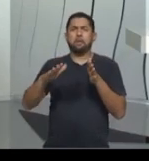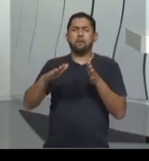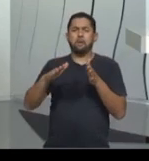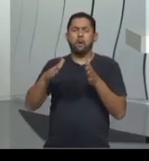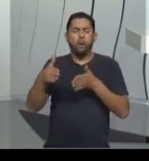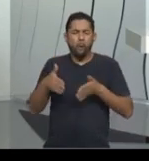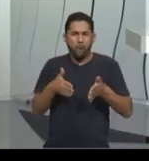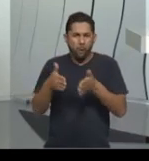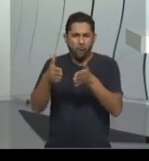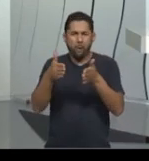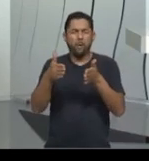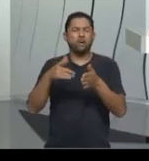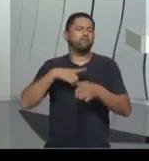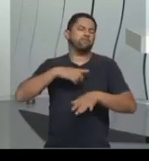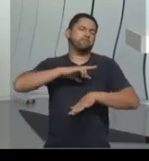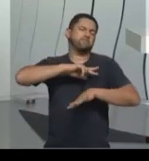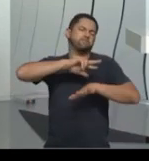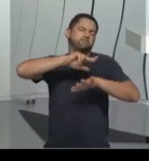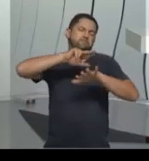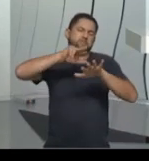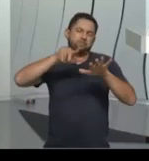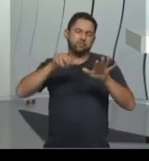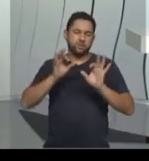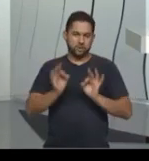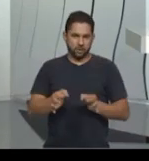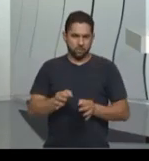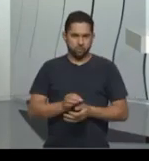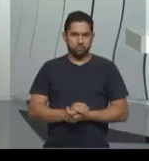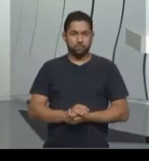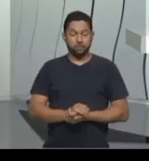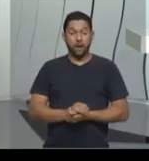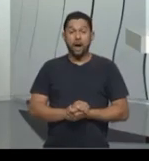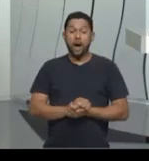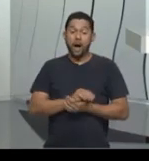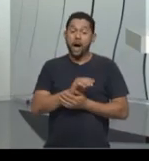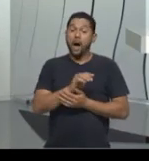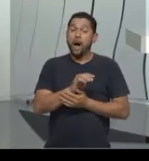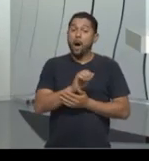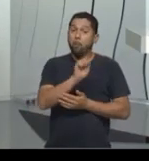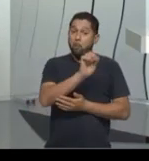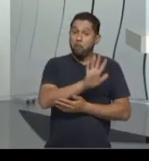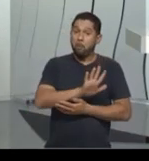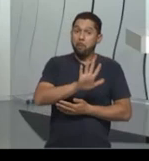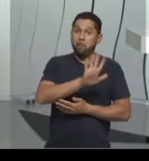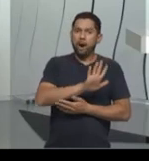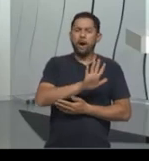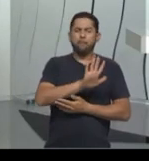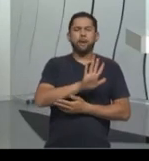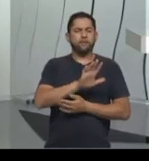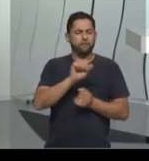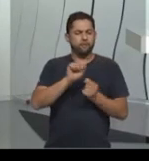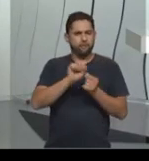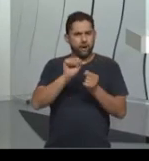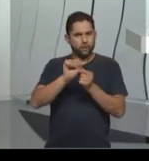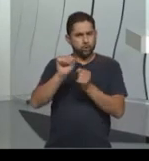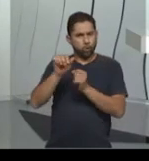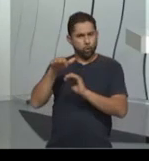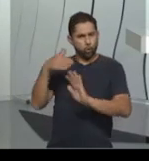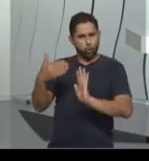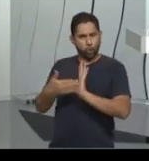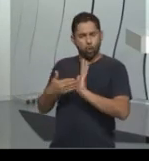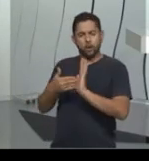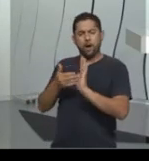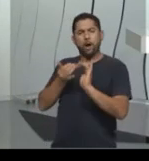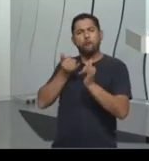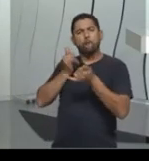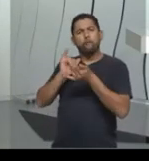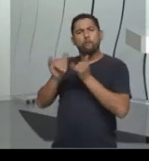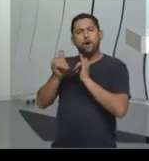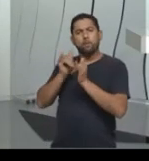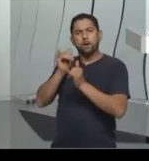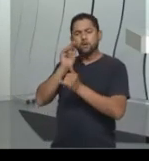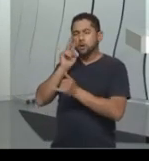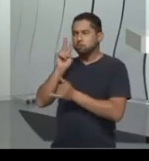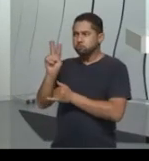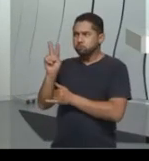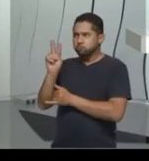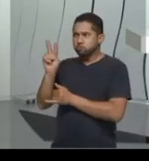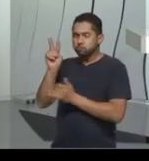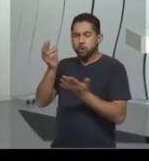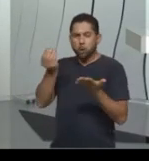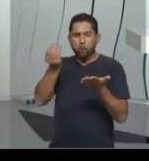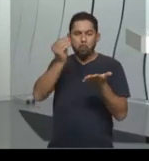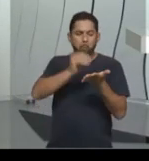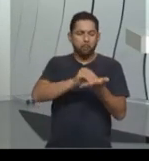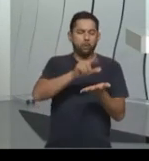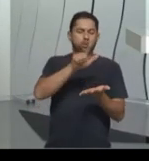ela vai utilizar dessa ciência justamente para isso, para trazer essas informações. O que está acontecendo com essas transformações no